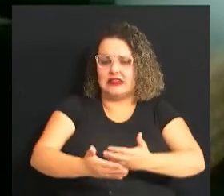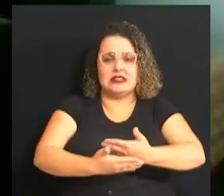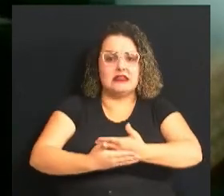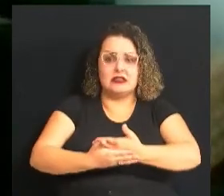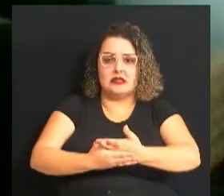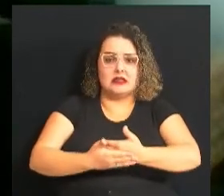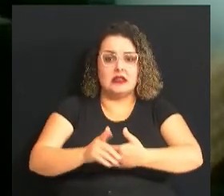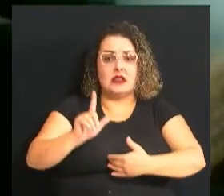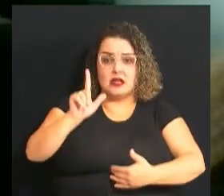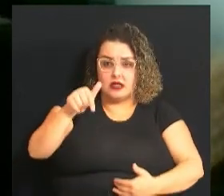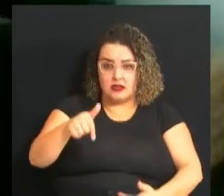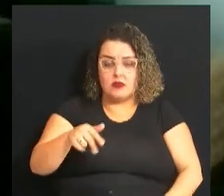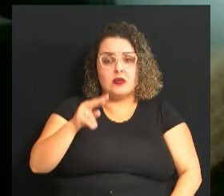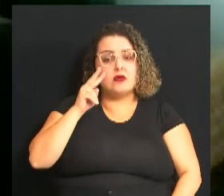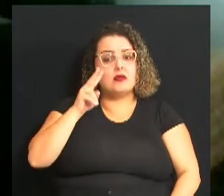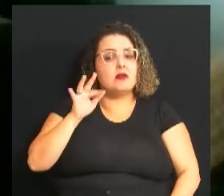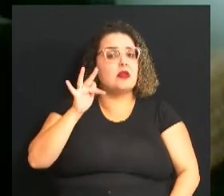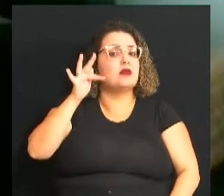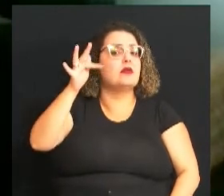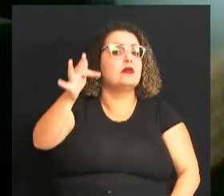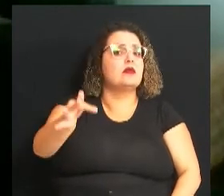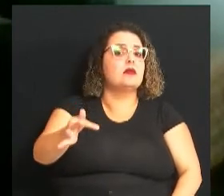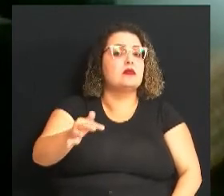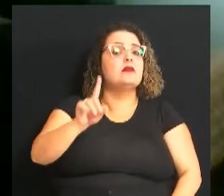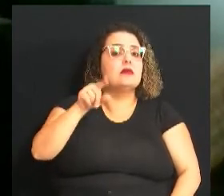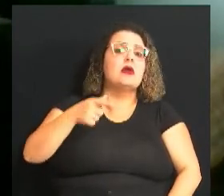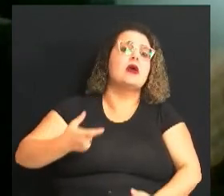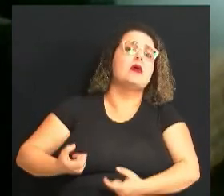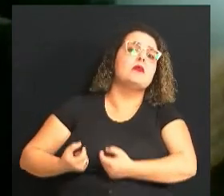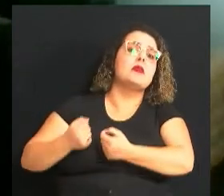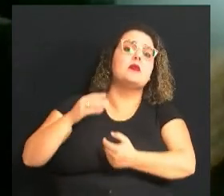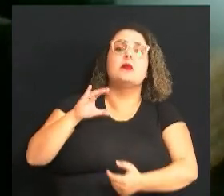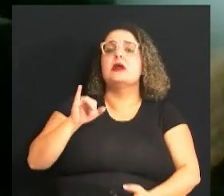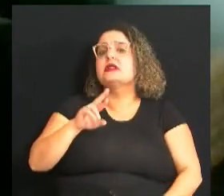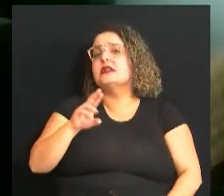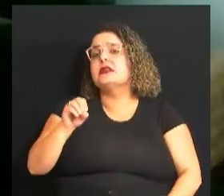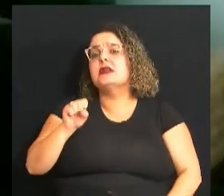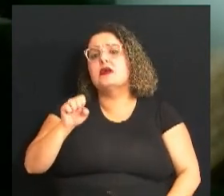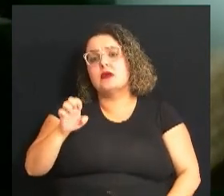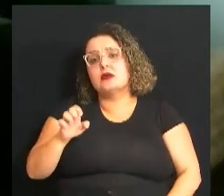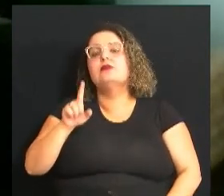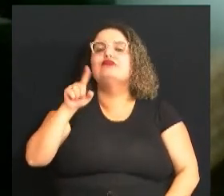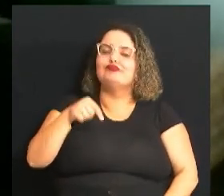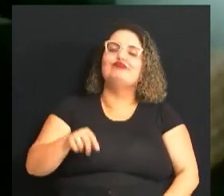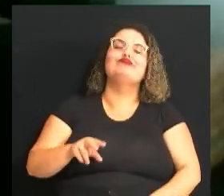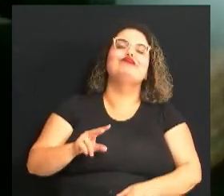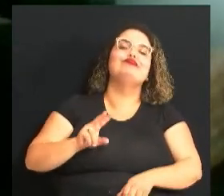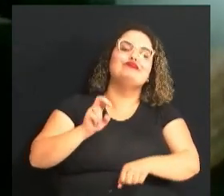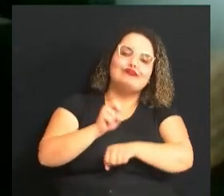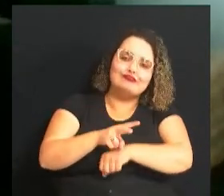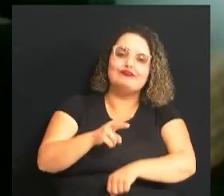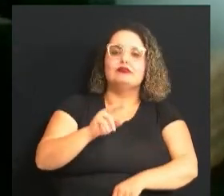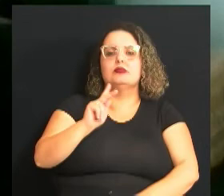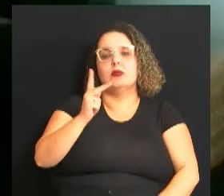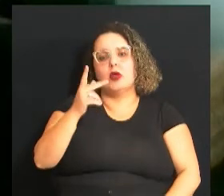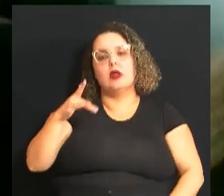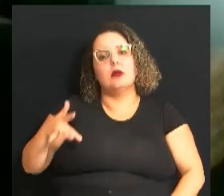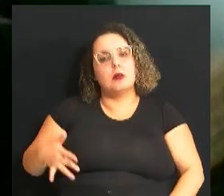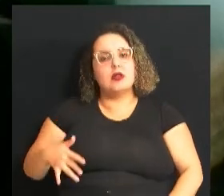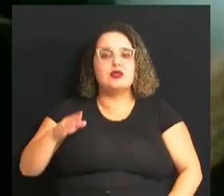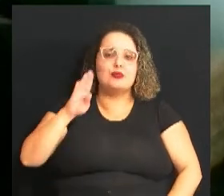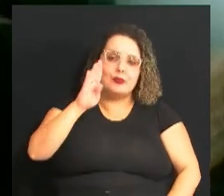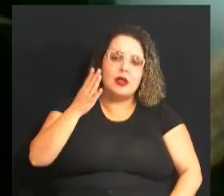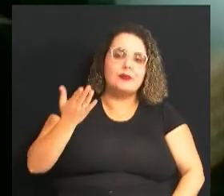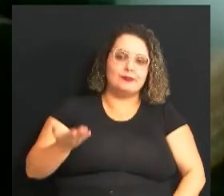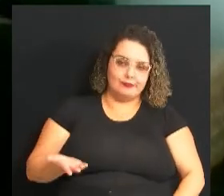quando a gente vai ver no futuro, está com câncer ou uma cirrose hepática, por conta do vírus da hepatite B. Então, são